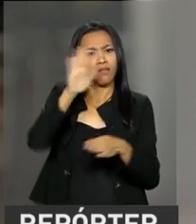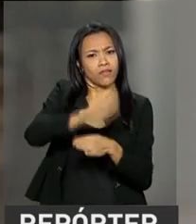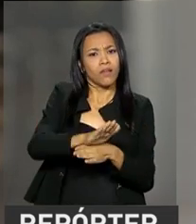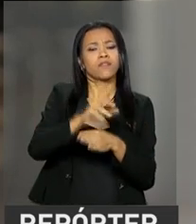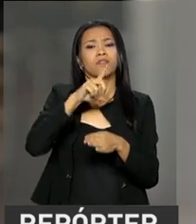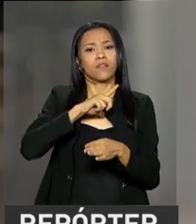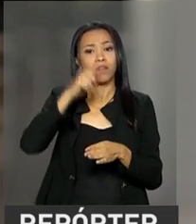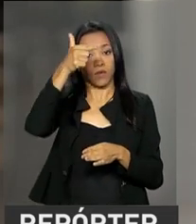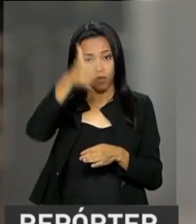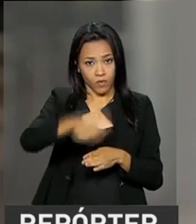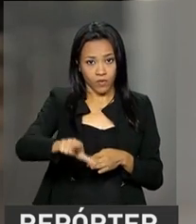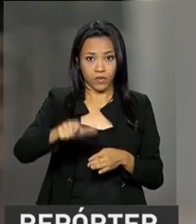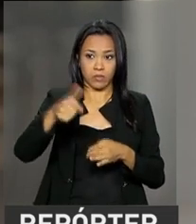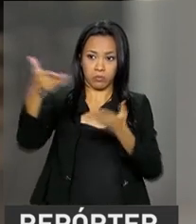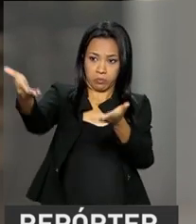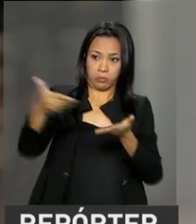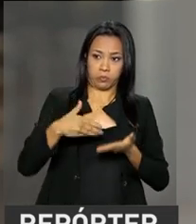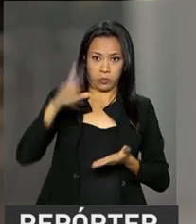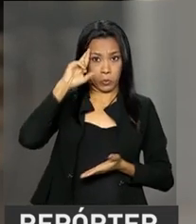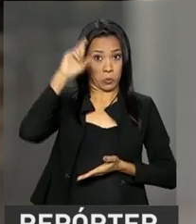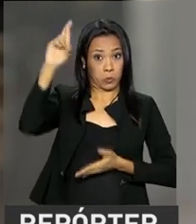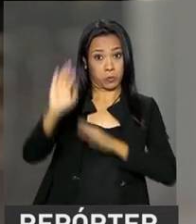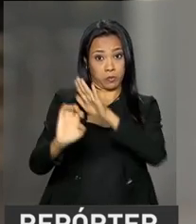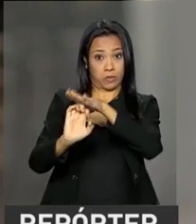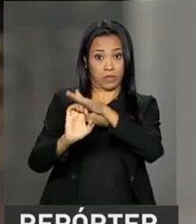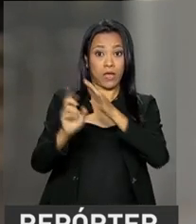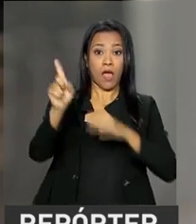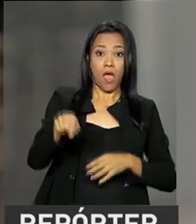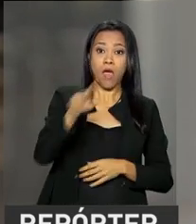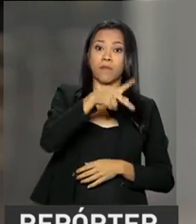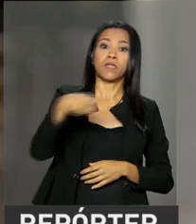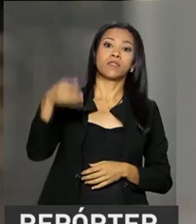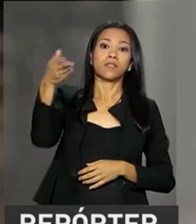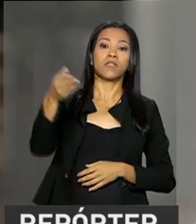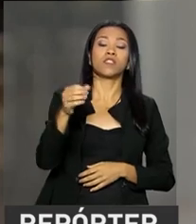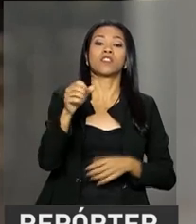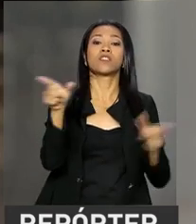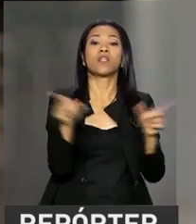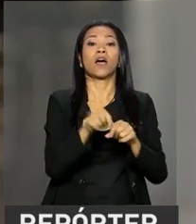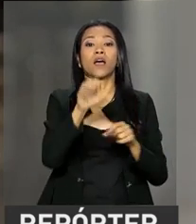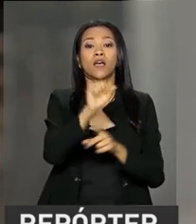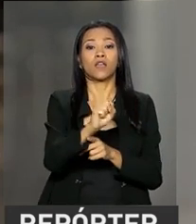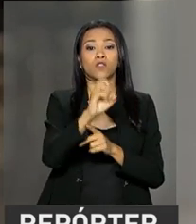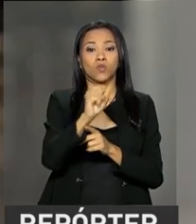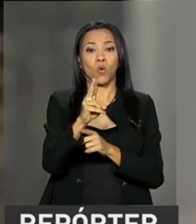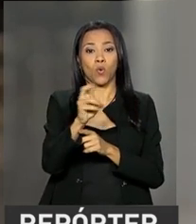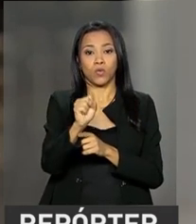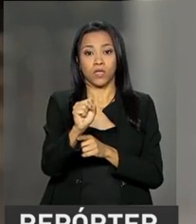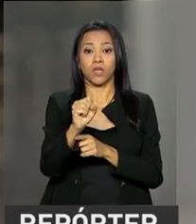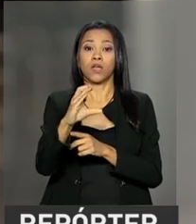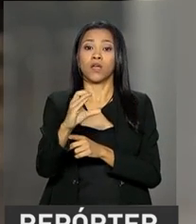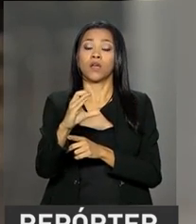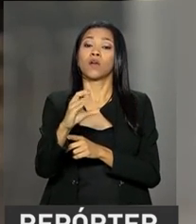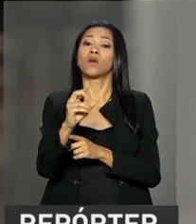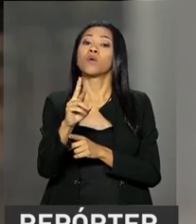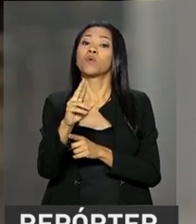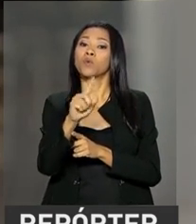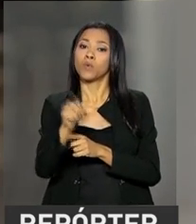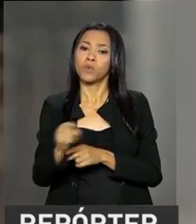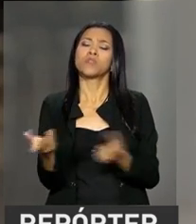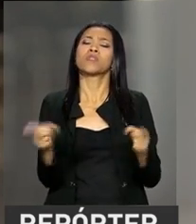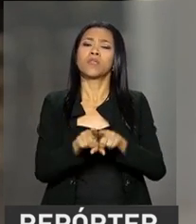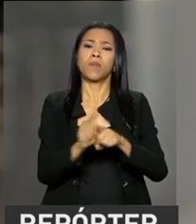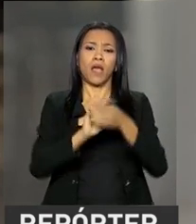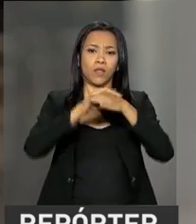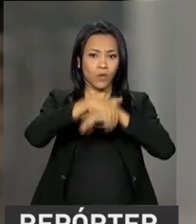Temer vai receber o empresário li Miranda presidente da Souza Cruz e à noite tem reunião com parlamentares